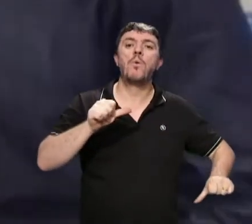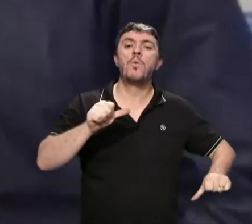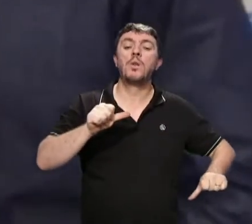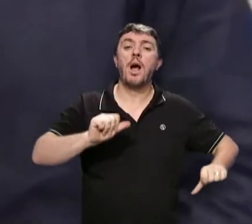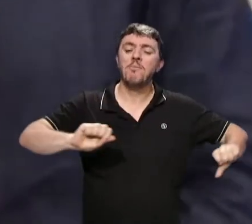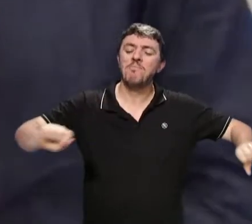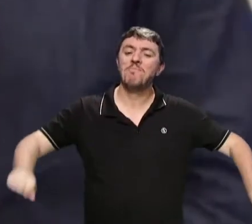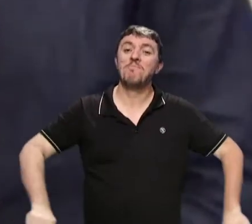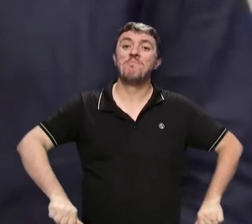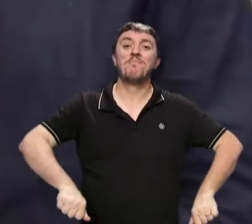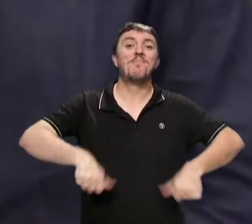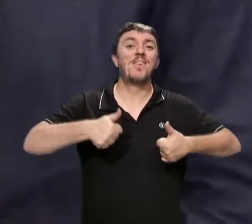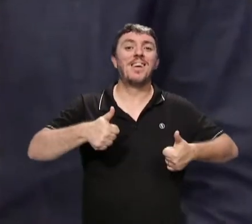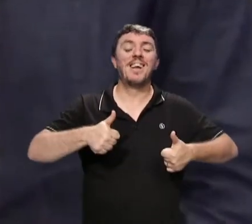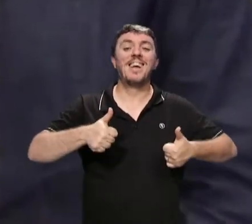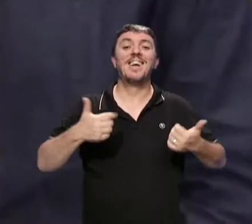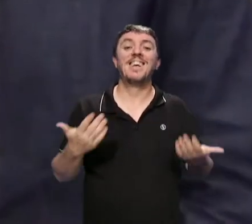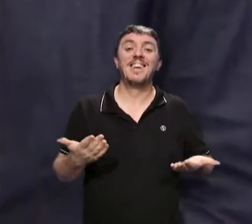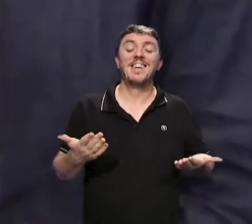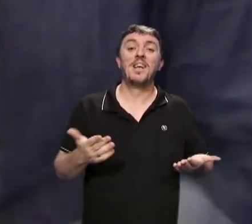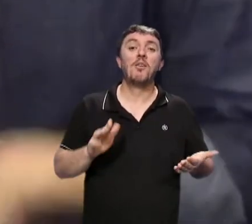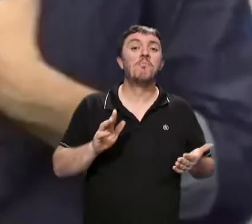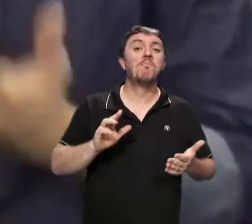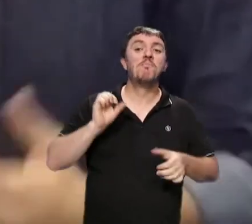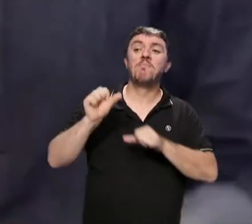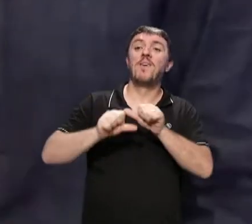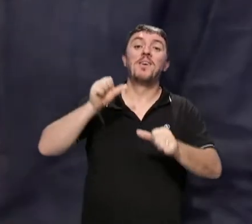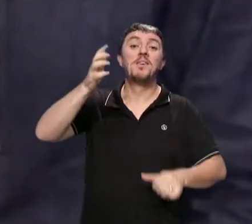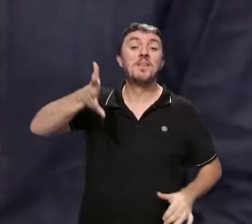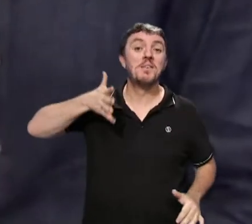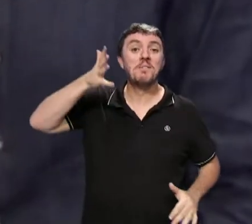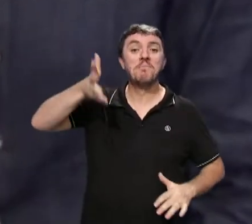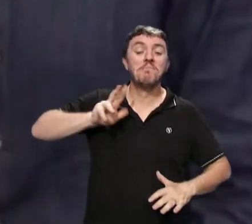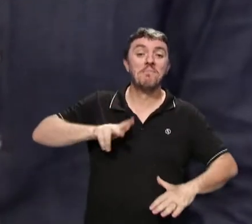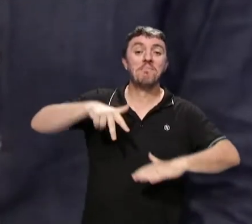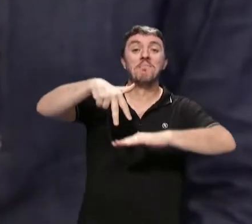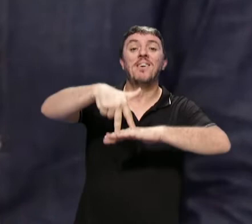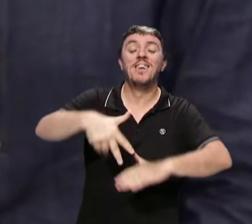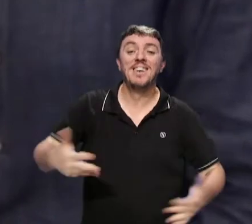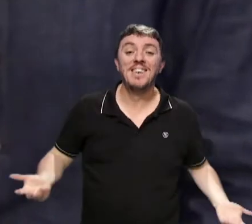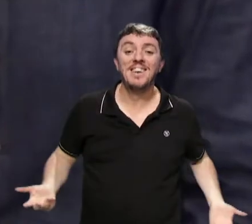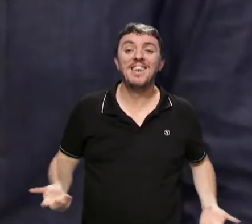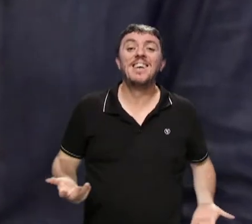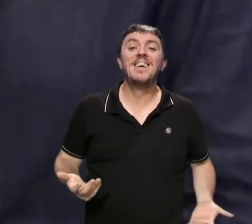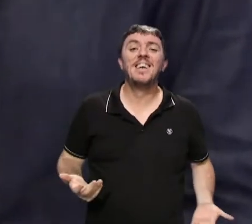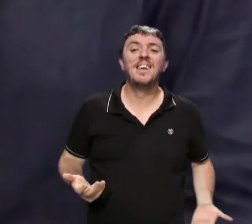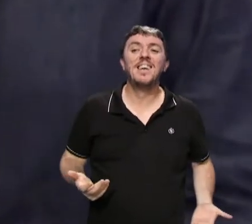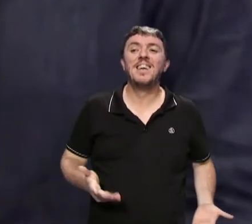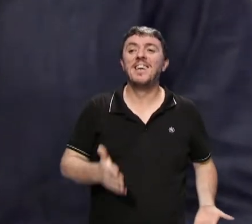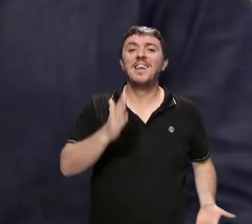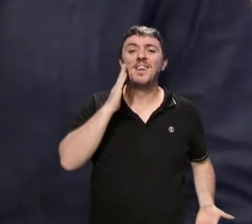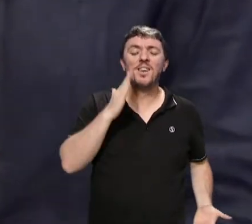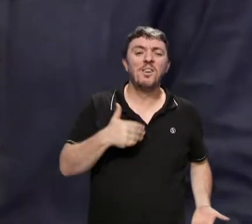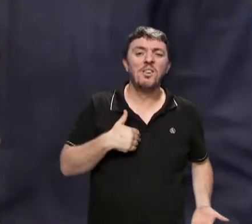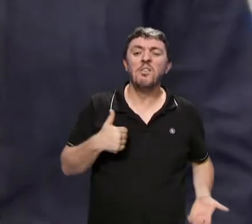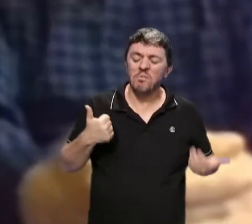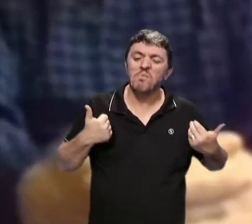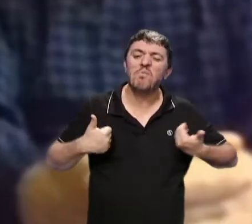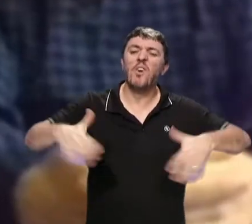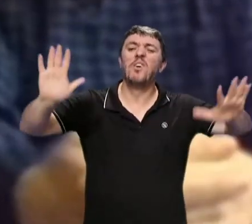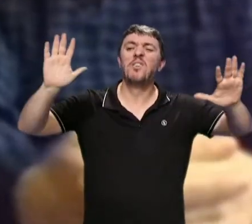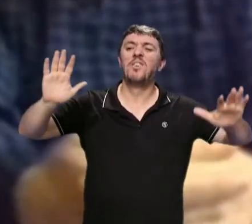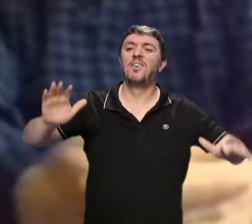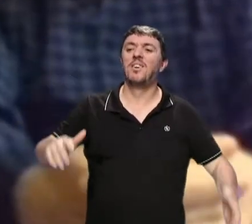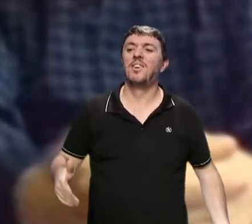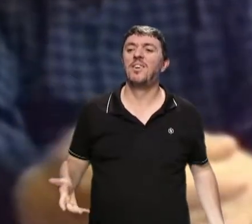toda errada, quer dizer, virar um palestrante, que ele nem sabia que ia ser, né? Eu acho que ele fala, quer saber, não tenho nada a perder, vamos nessa. Eu